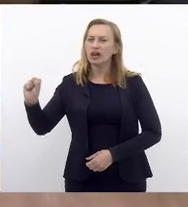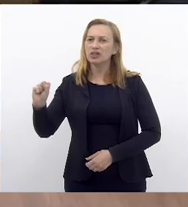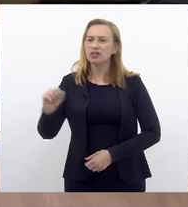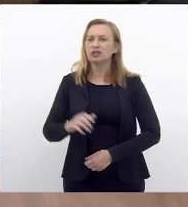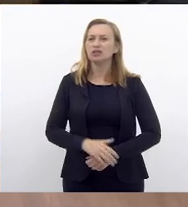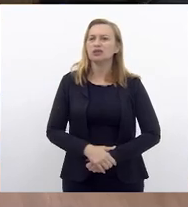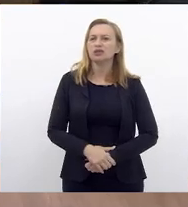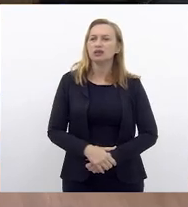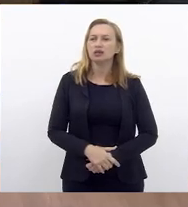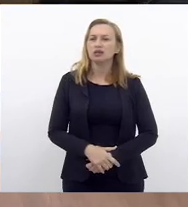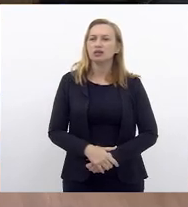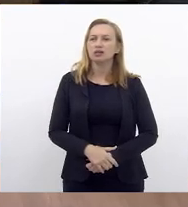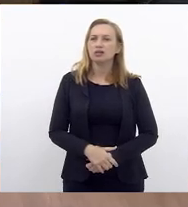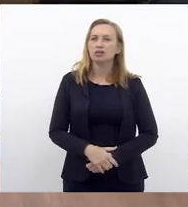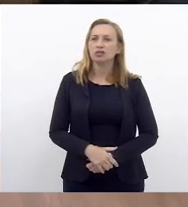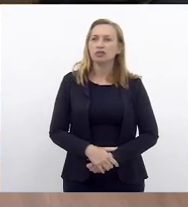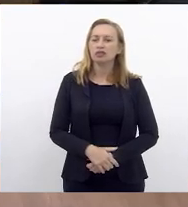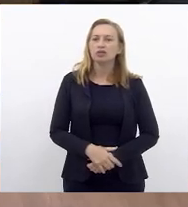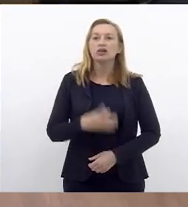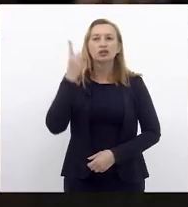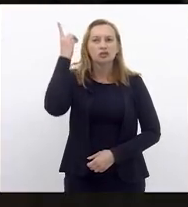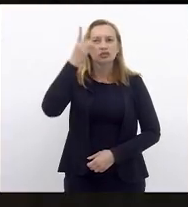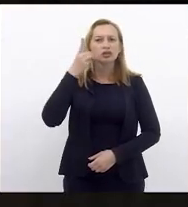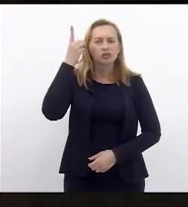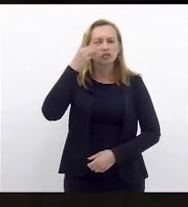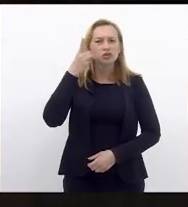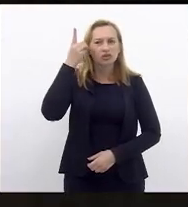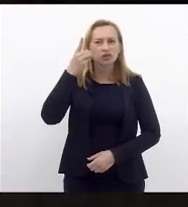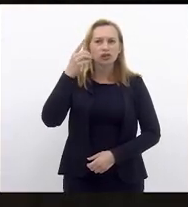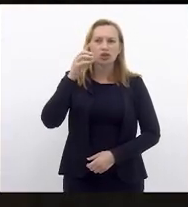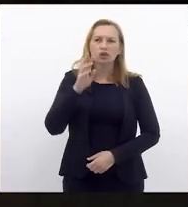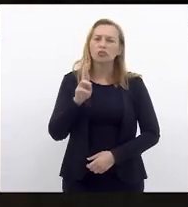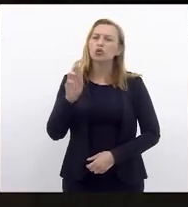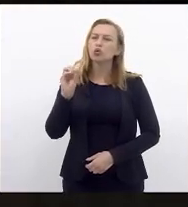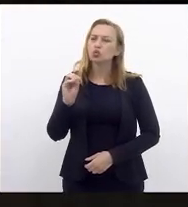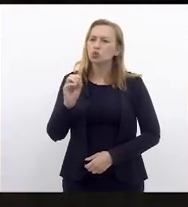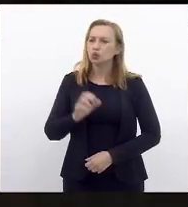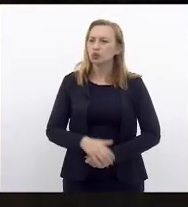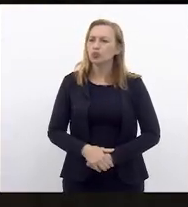Deputado Anderson Moraes. Deputado Bruno Dauari.